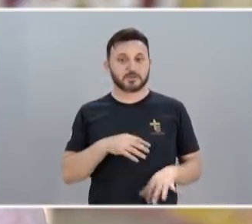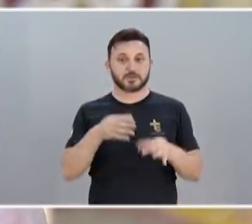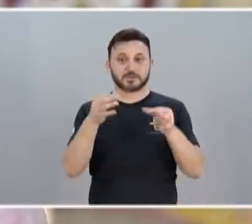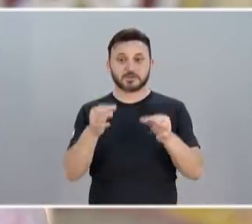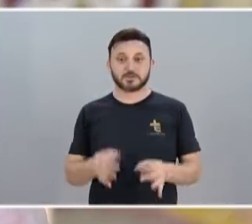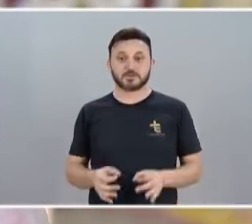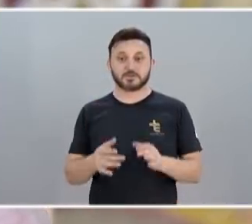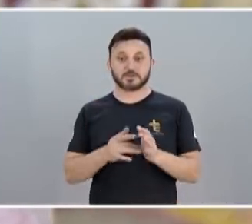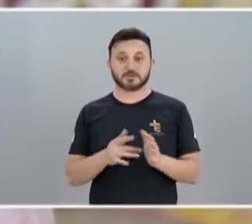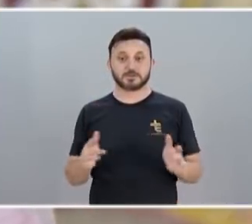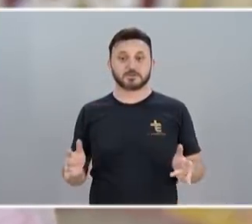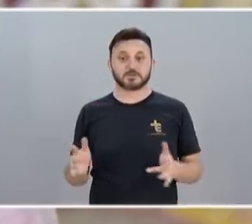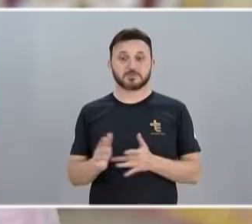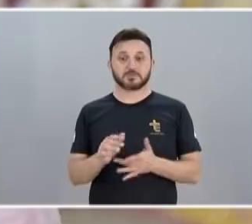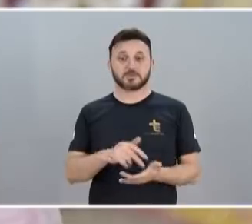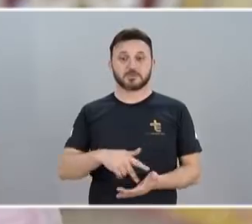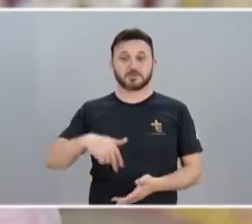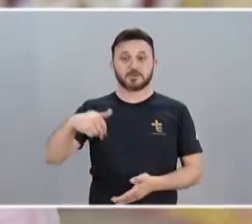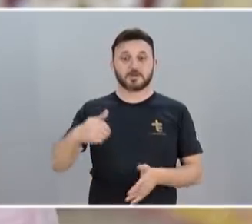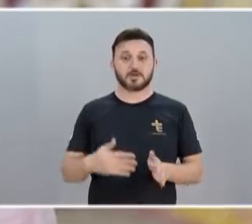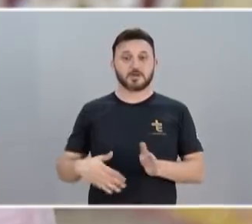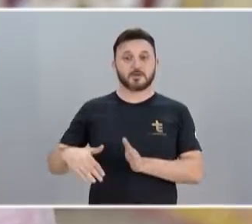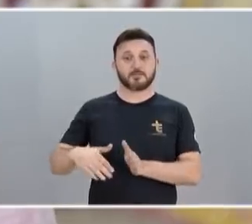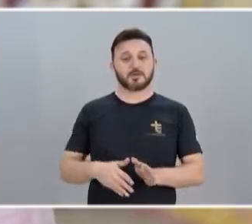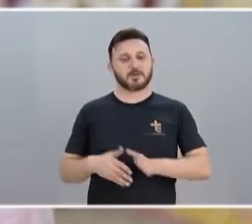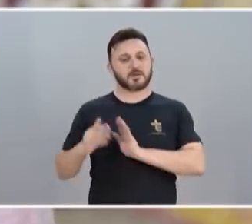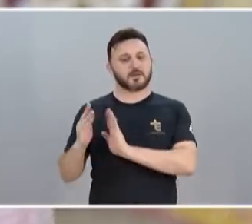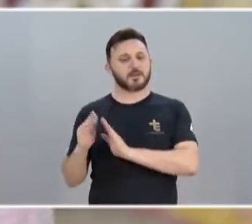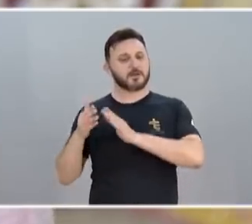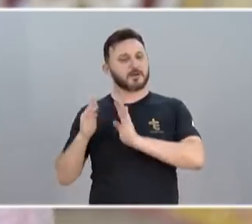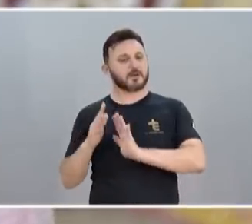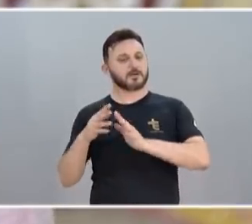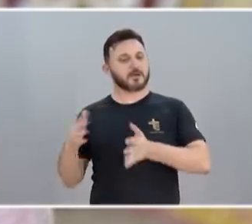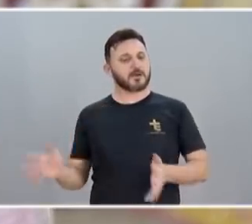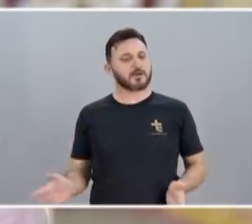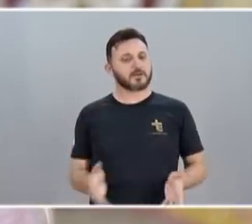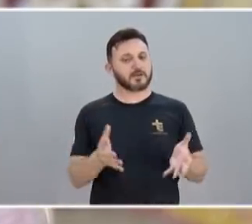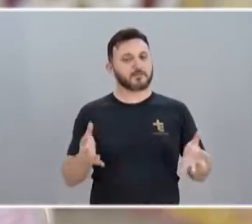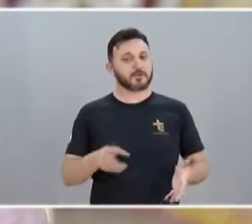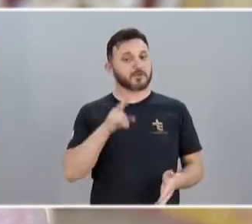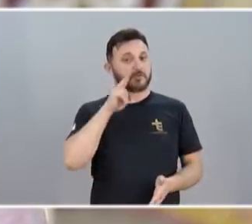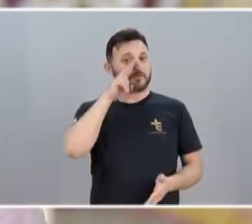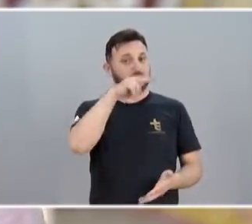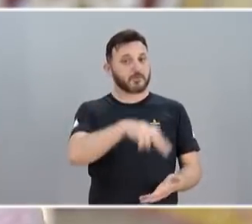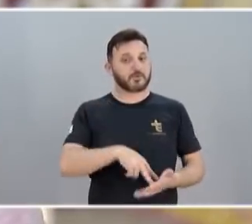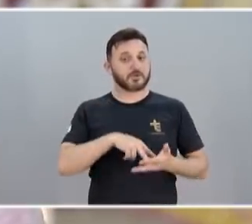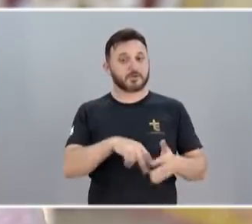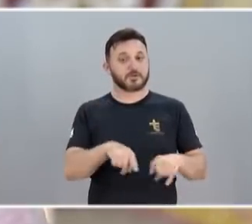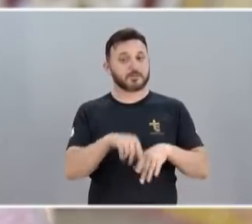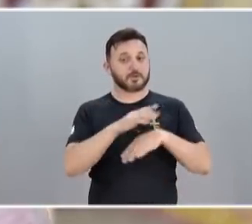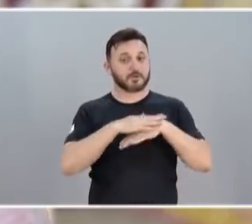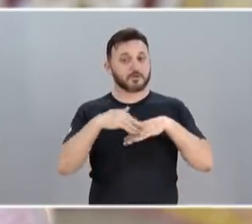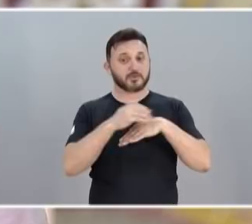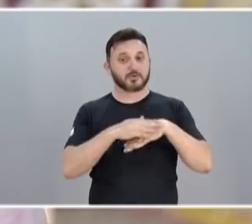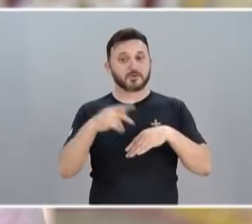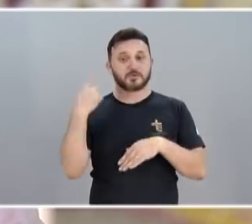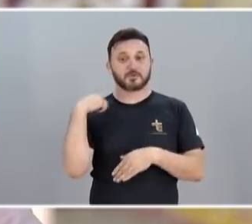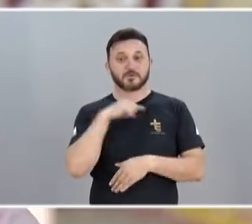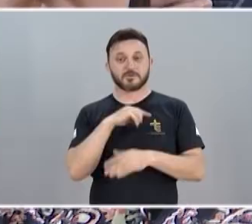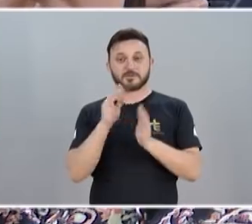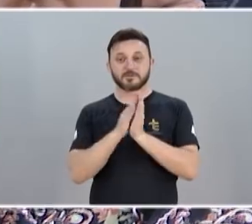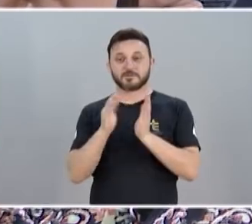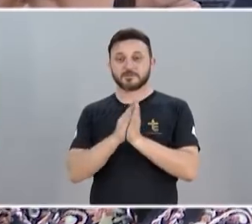que Cristo ressuscitado caminha a seu lado, animando-os, fortalecendo-os e consolando-os,